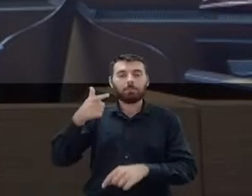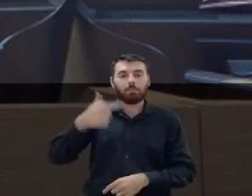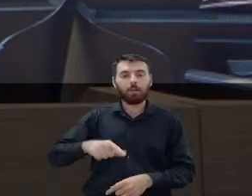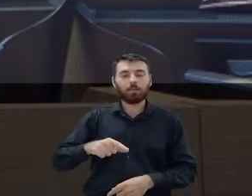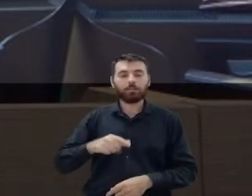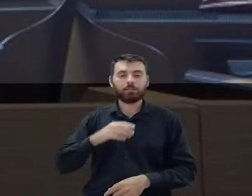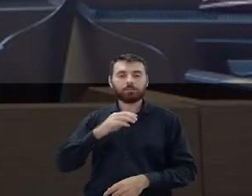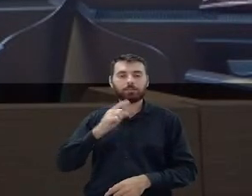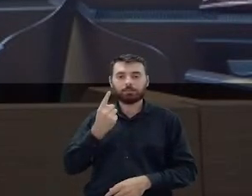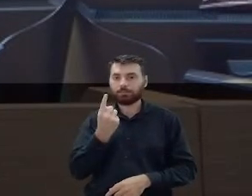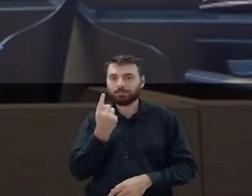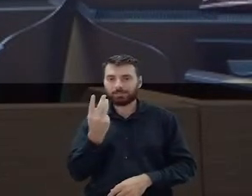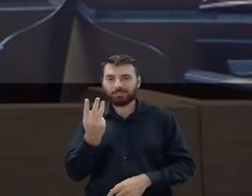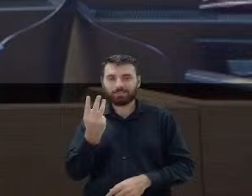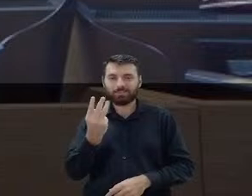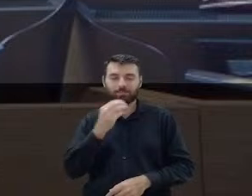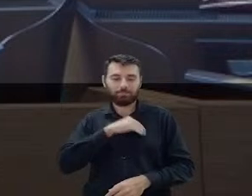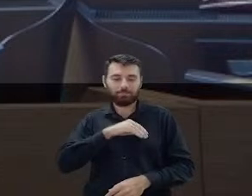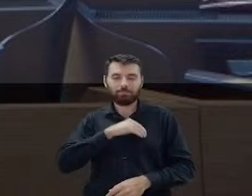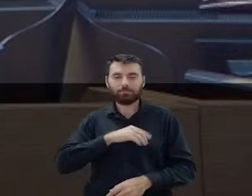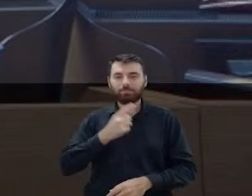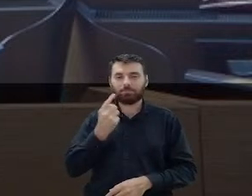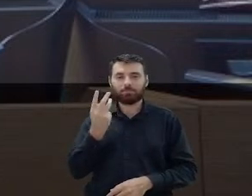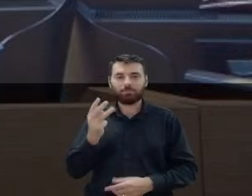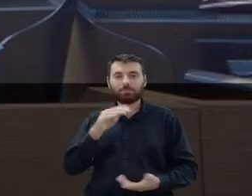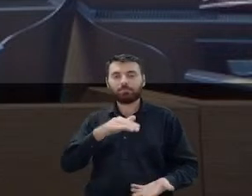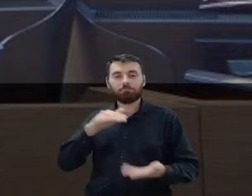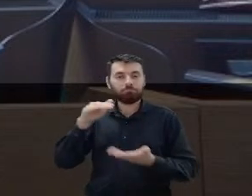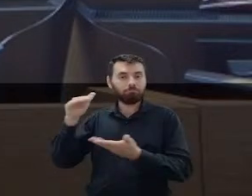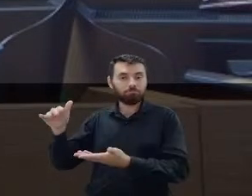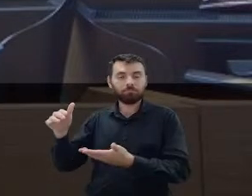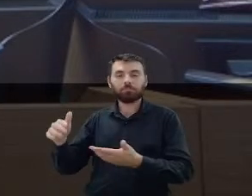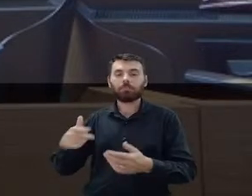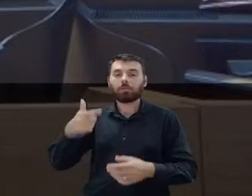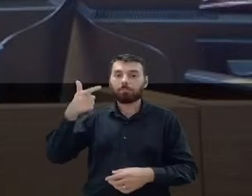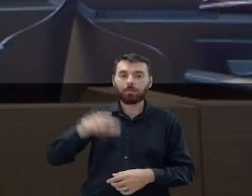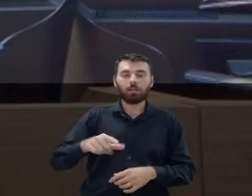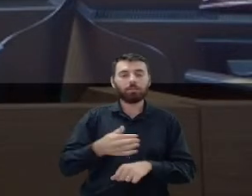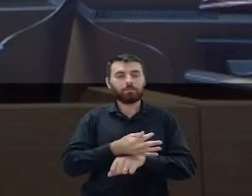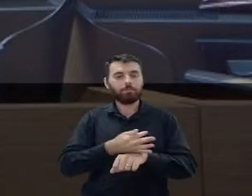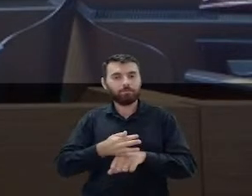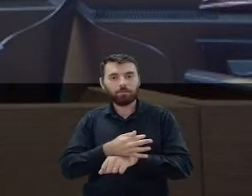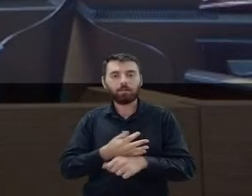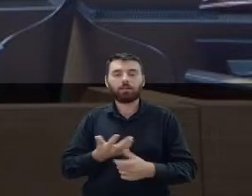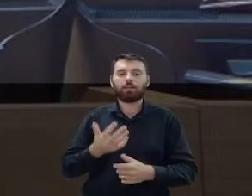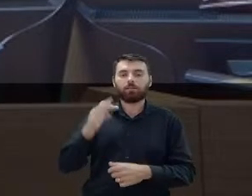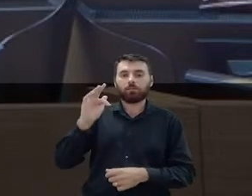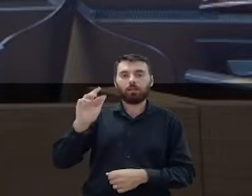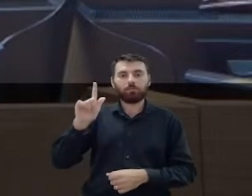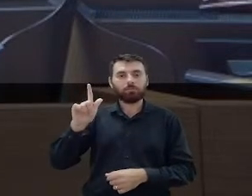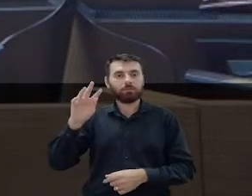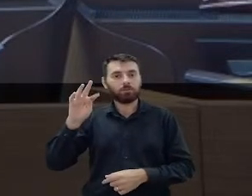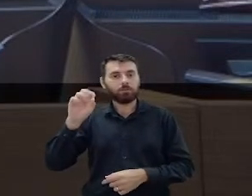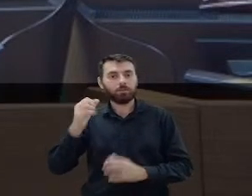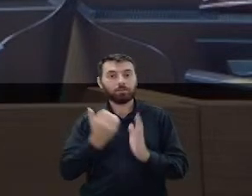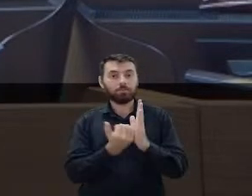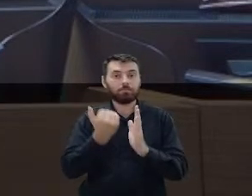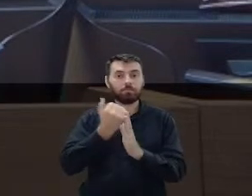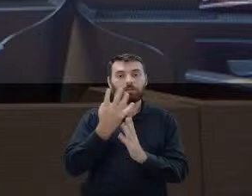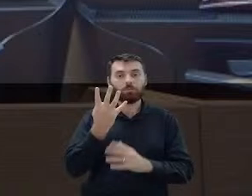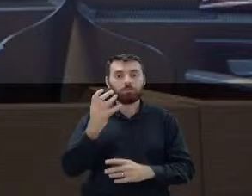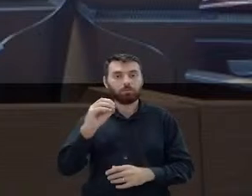e reflexo em aviso prévio, 13º salário, férias acrescidas de 1/3, FGTS mais 40%,